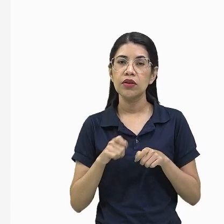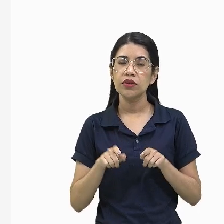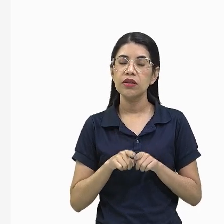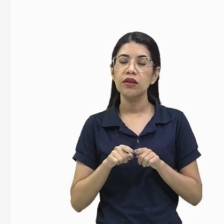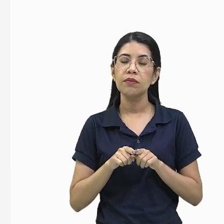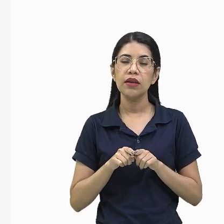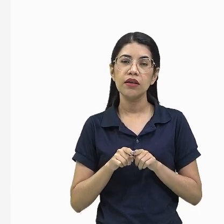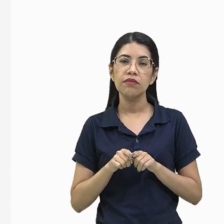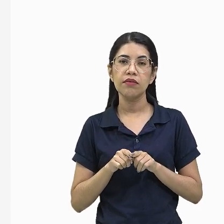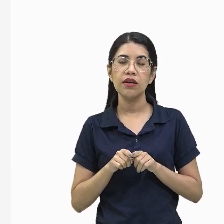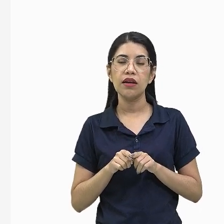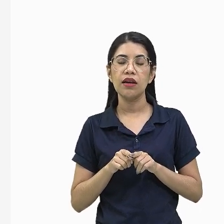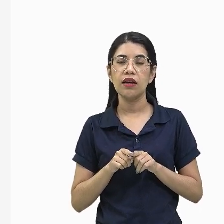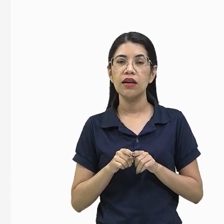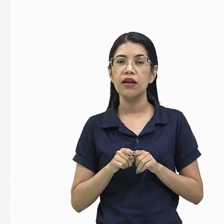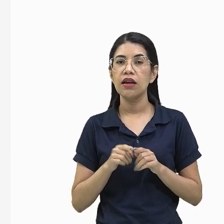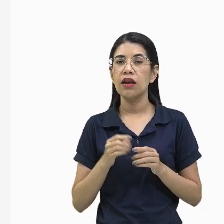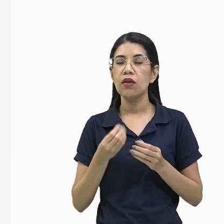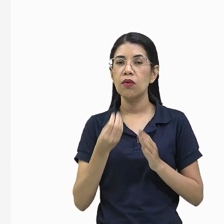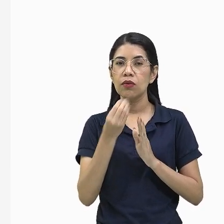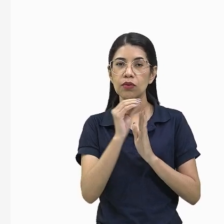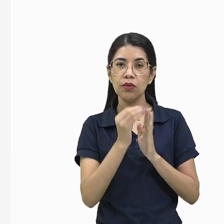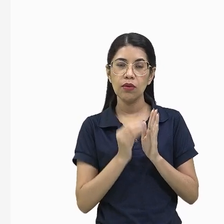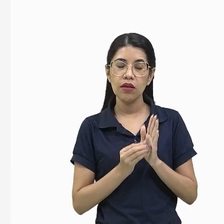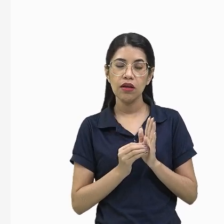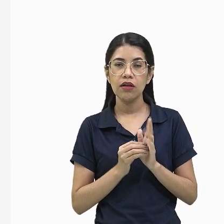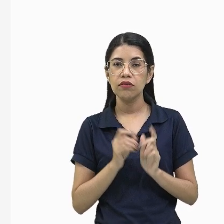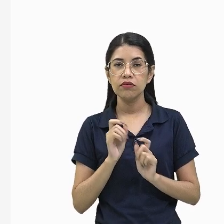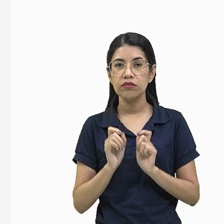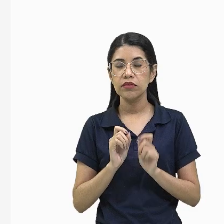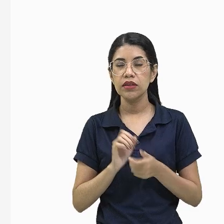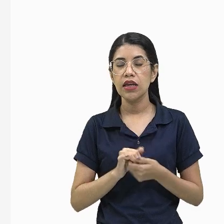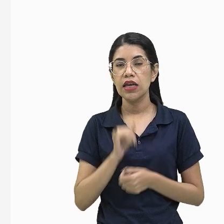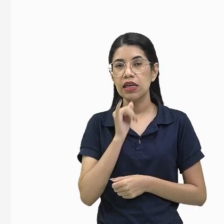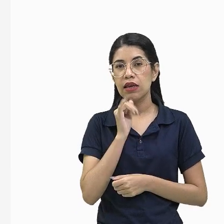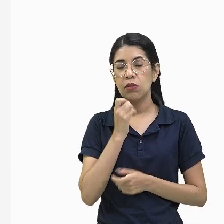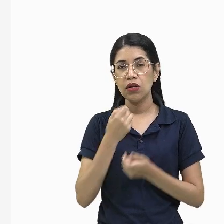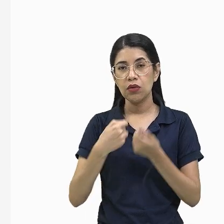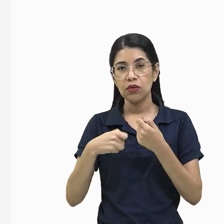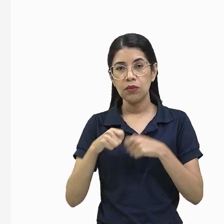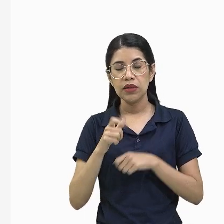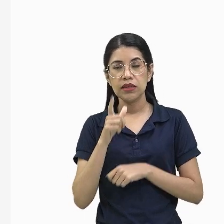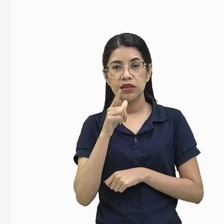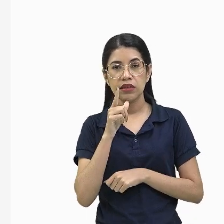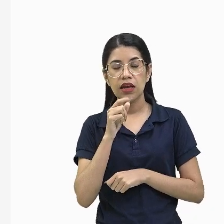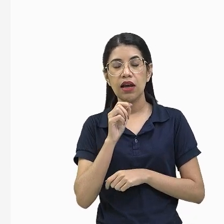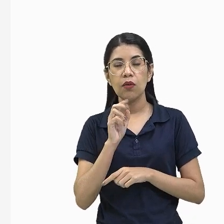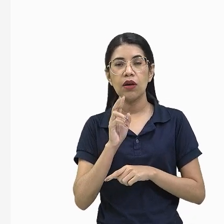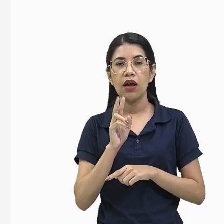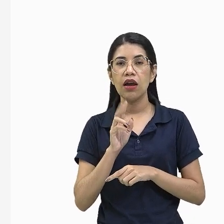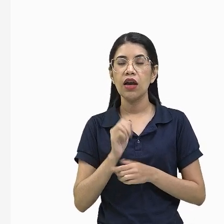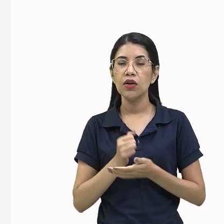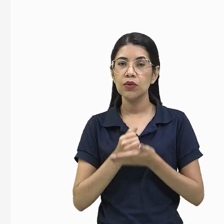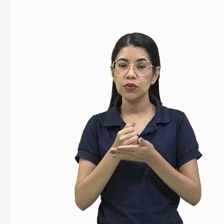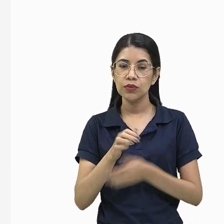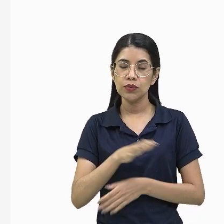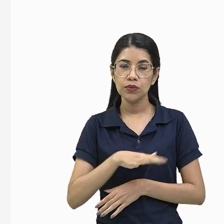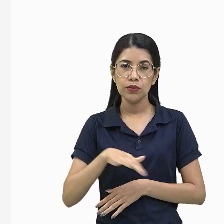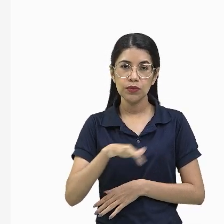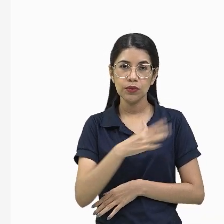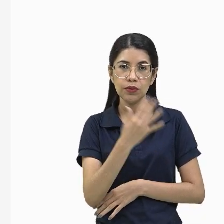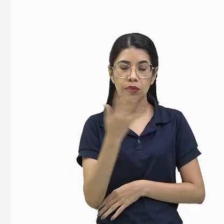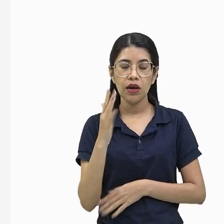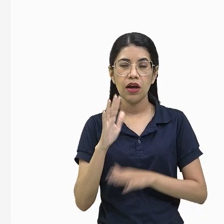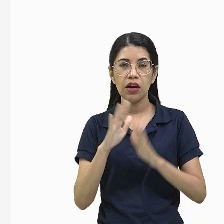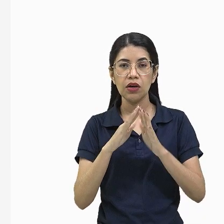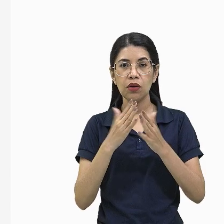nossa mensagem. Quais informações nós podemos colocar? Exemplos: economizar água ajuda o meio ambiente, a escola fica